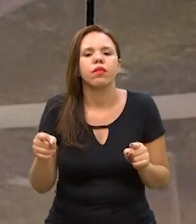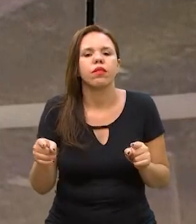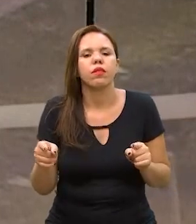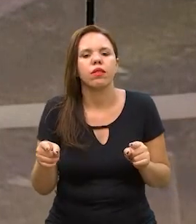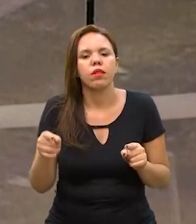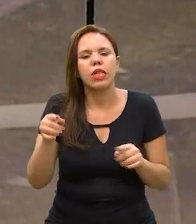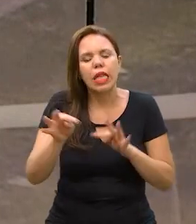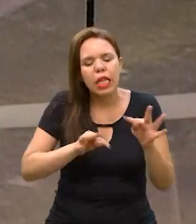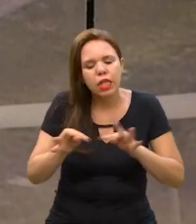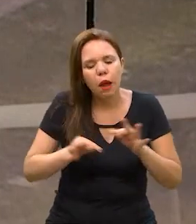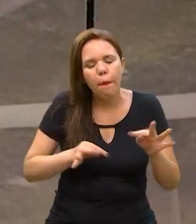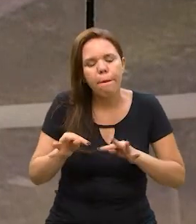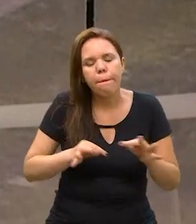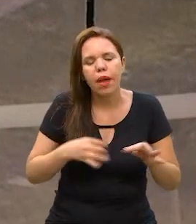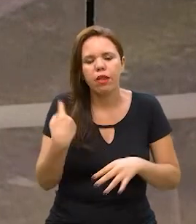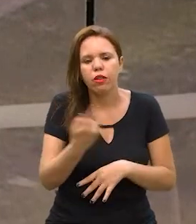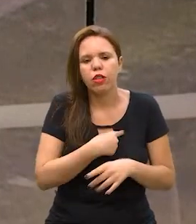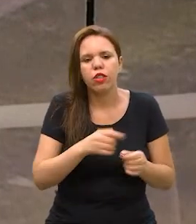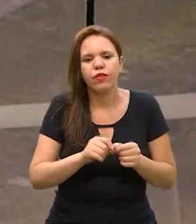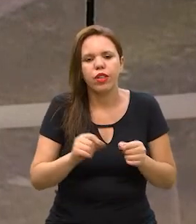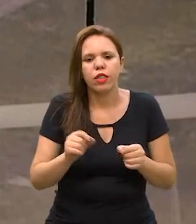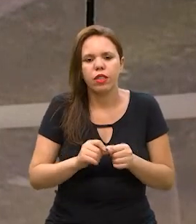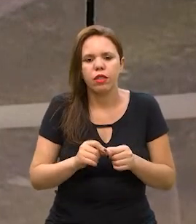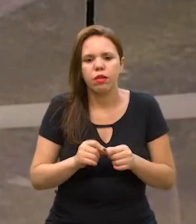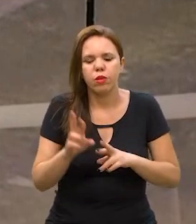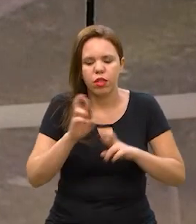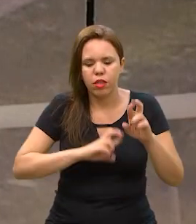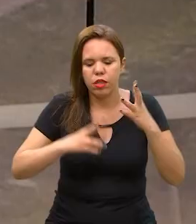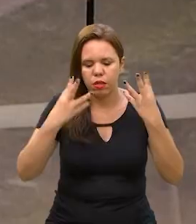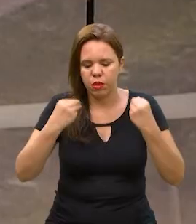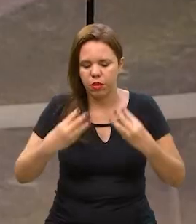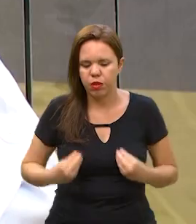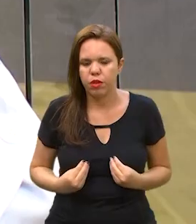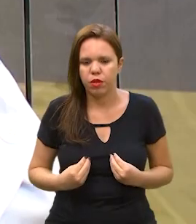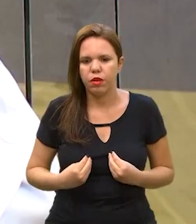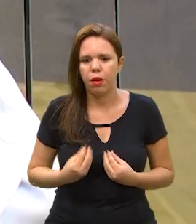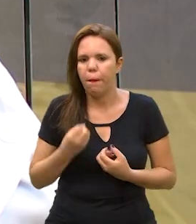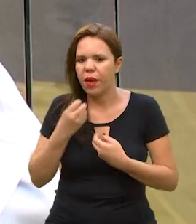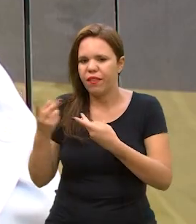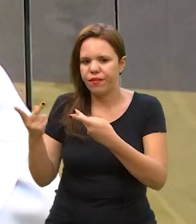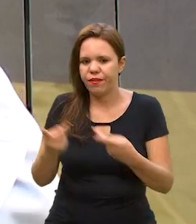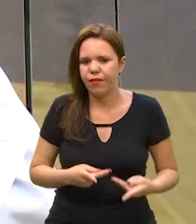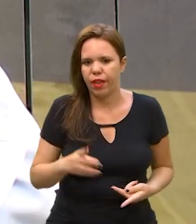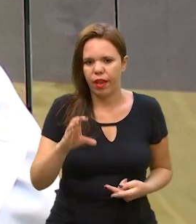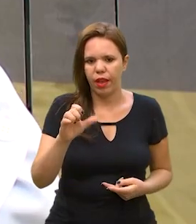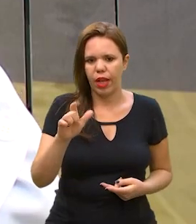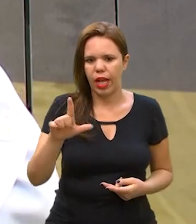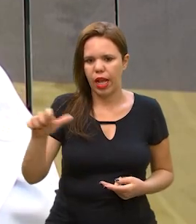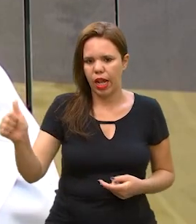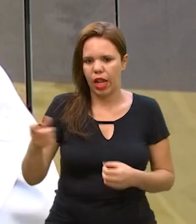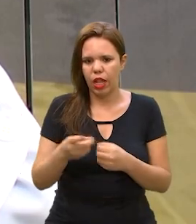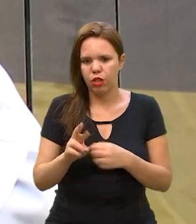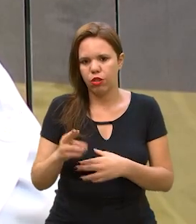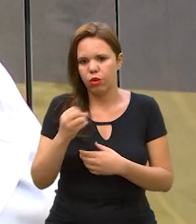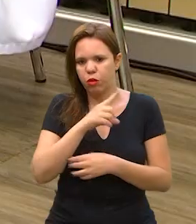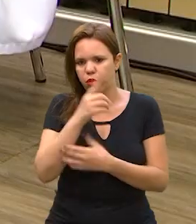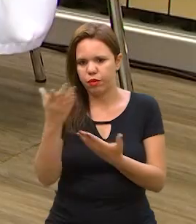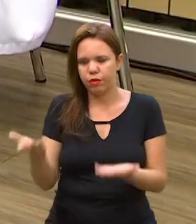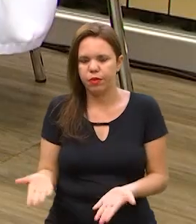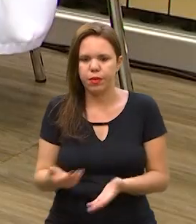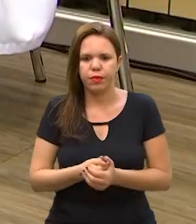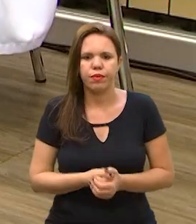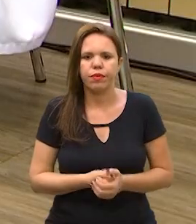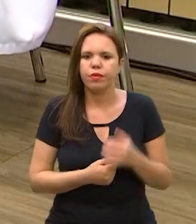nessa prevenção que fazemos através dos exames. Doutora Carla, muito bem-vinda ao Saúde é Vida. Obrigada. Bom dia. Bom